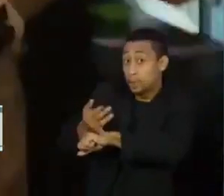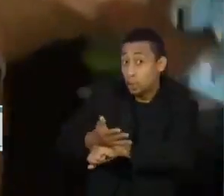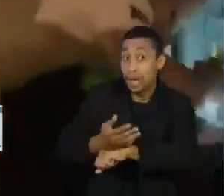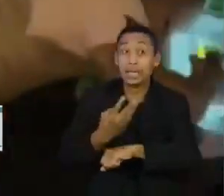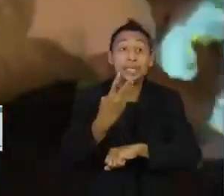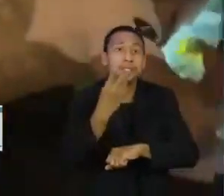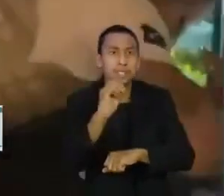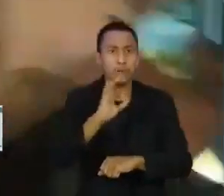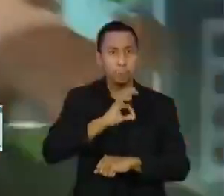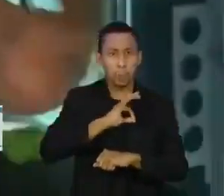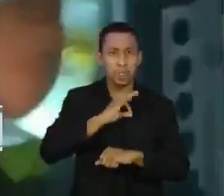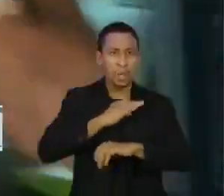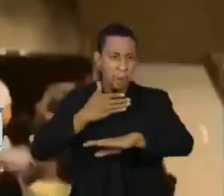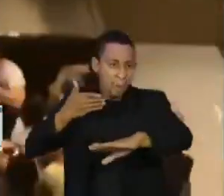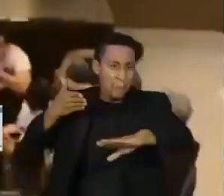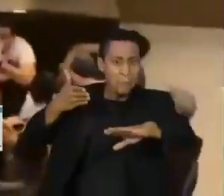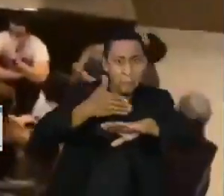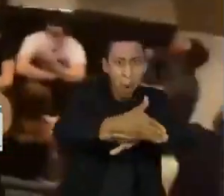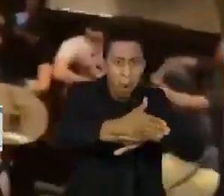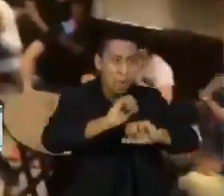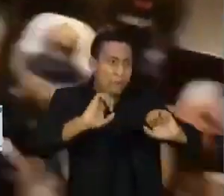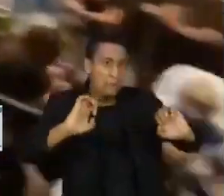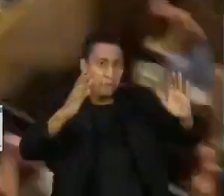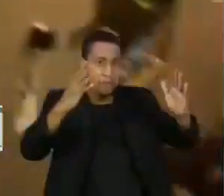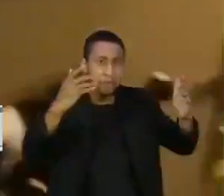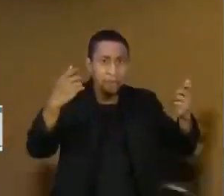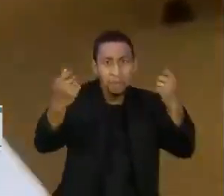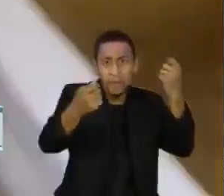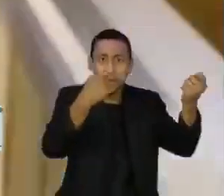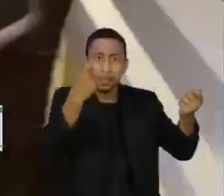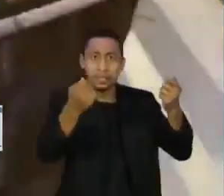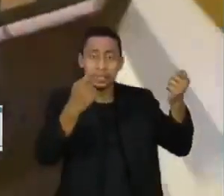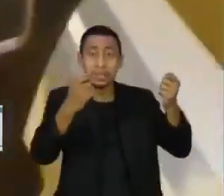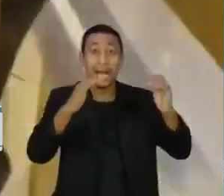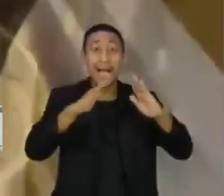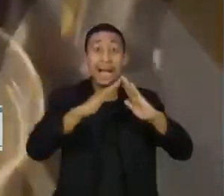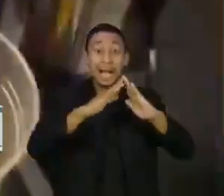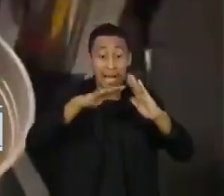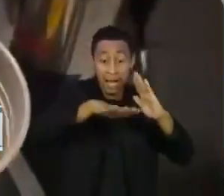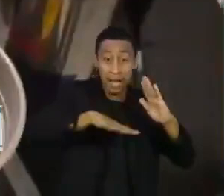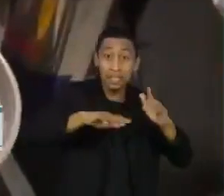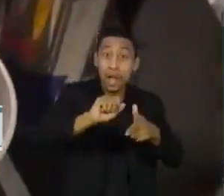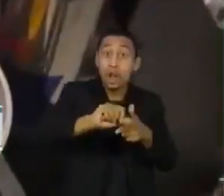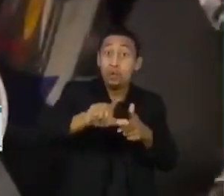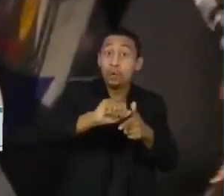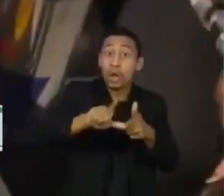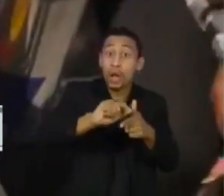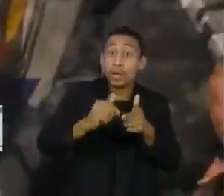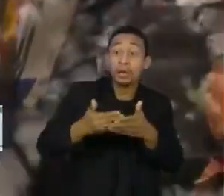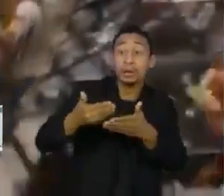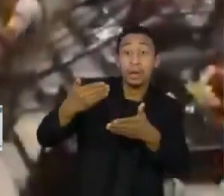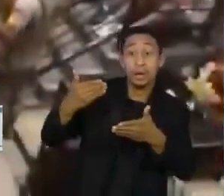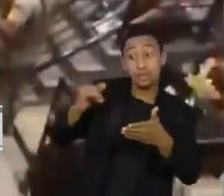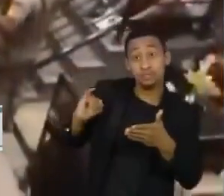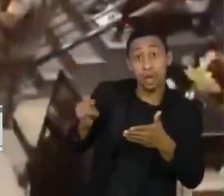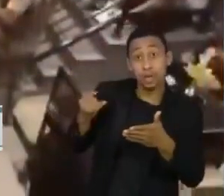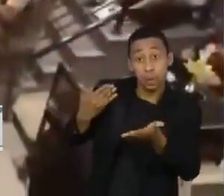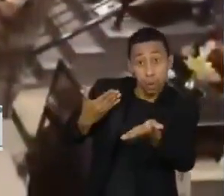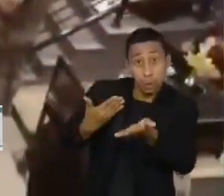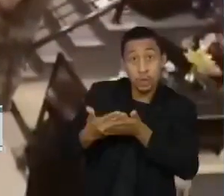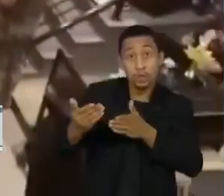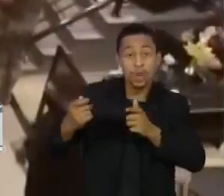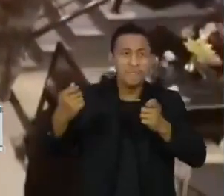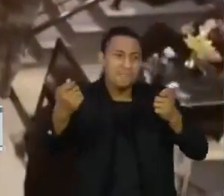30 policiais entraram na festa que acontecia num imóvel alugado onde baladas acontecem desde janeiro. No local havia cerca